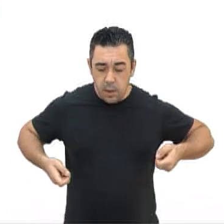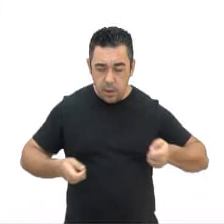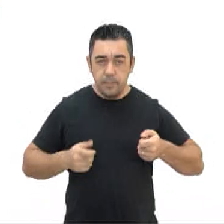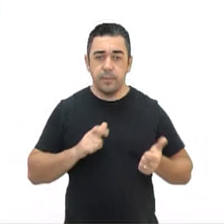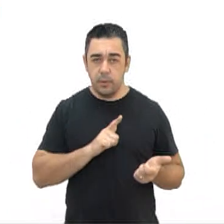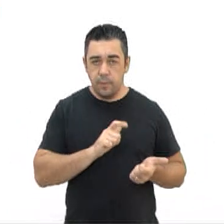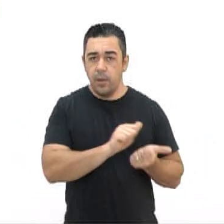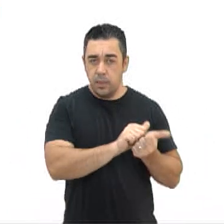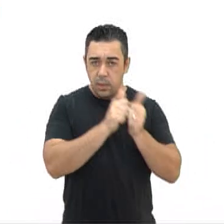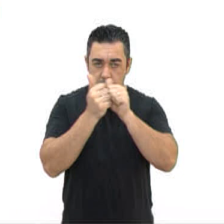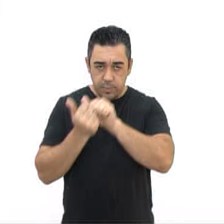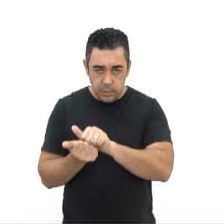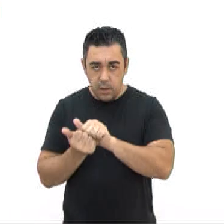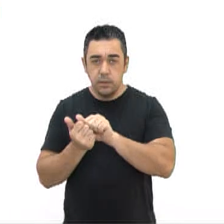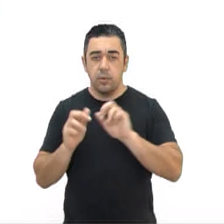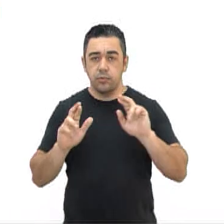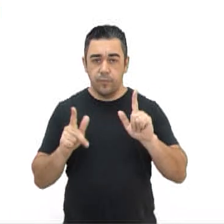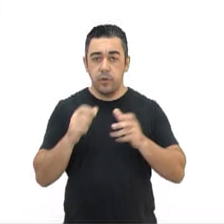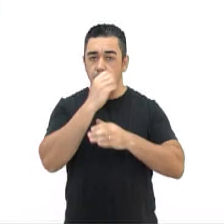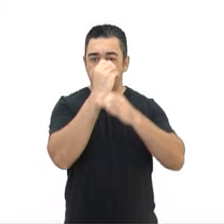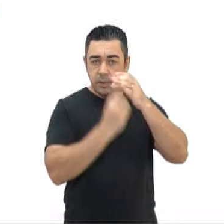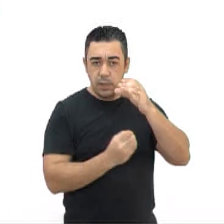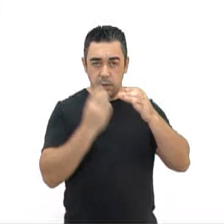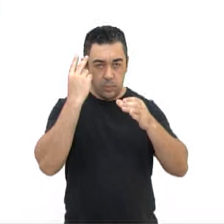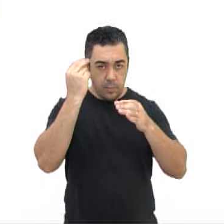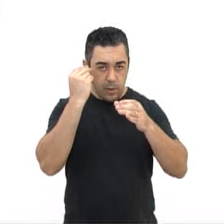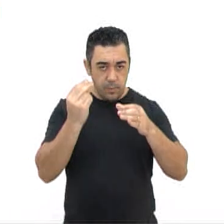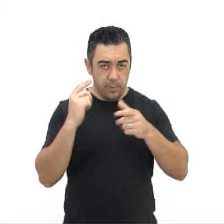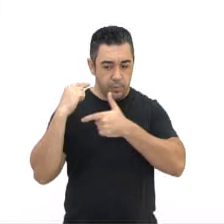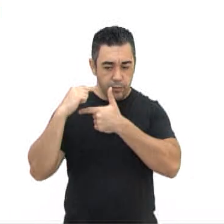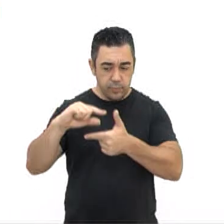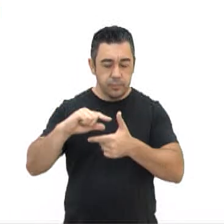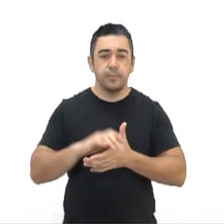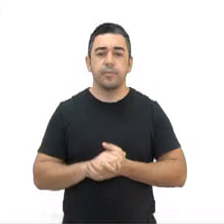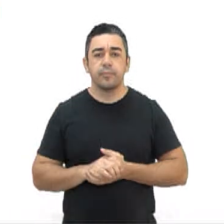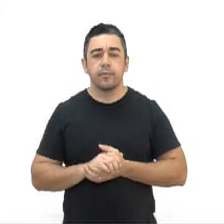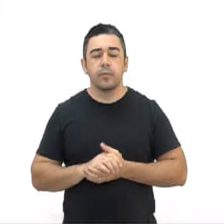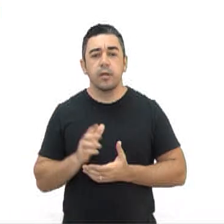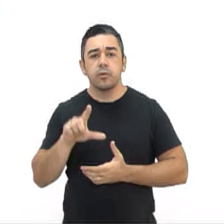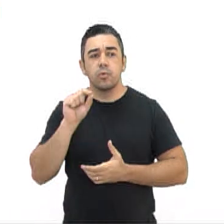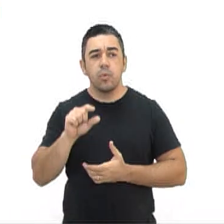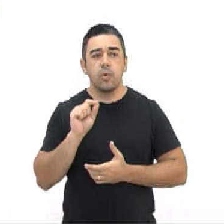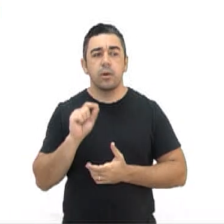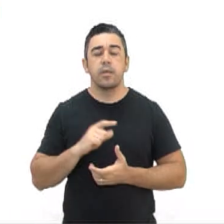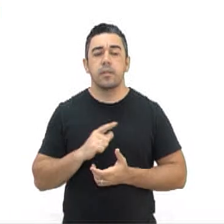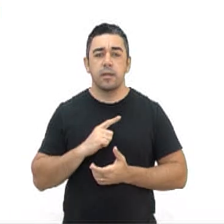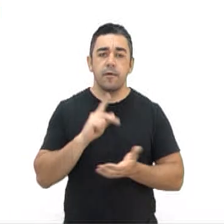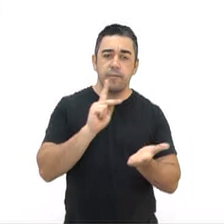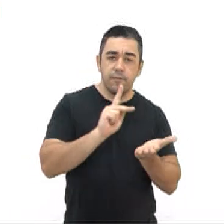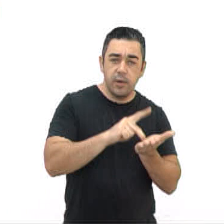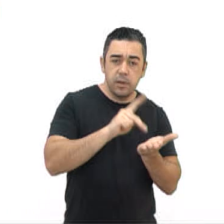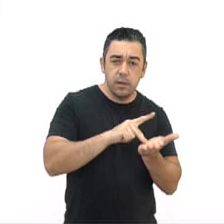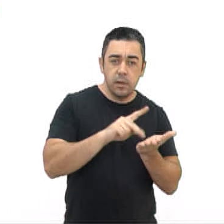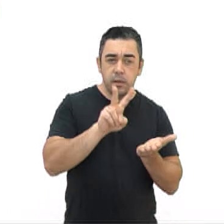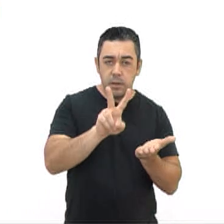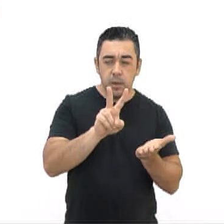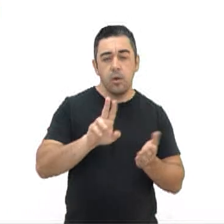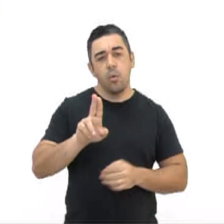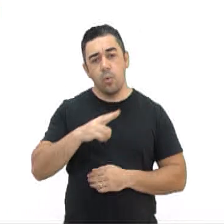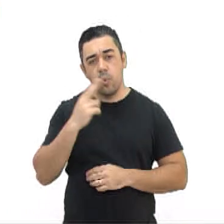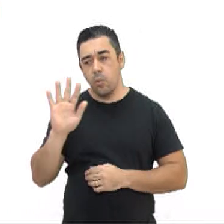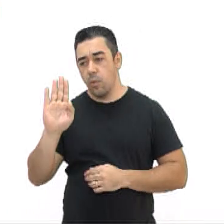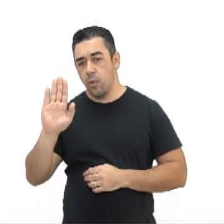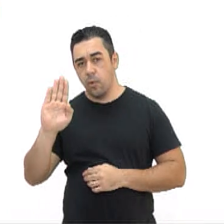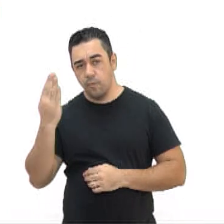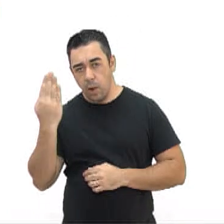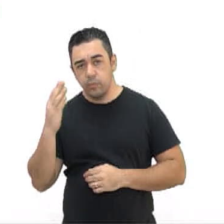sofreu adaptações em relação ao basquetebol convencional. Considere as alternativas e assinale verdadeiro, V, ou falso,